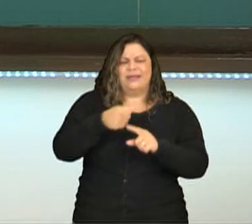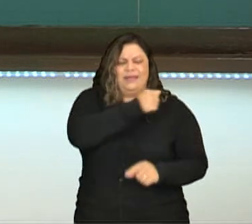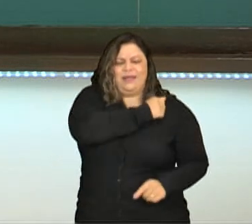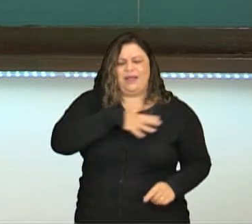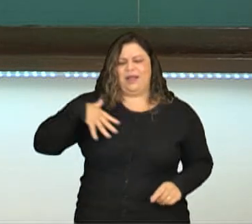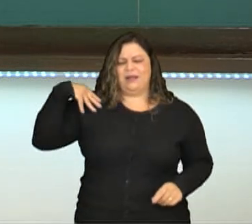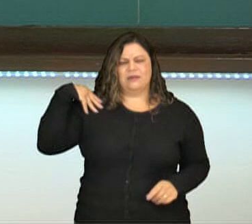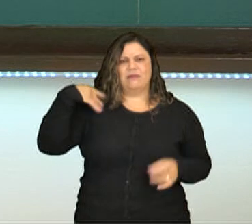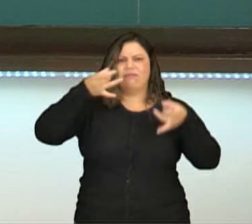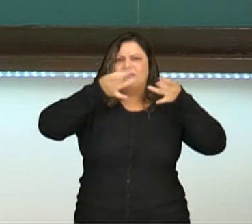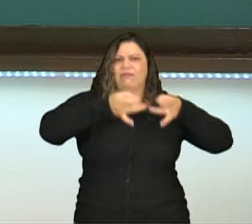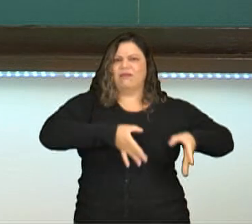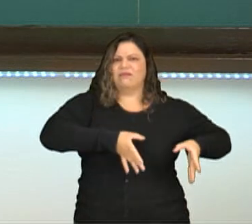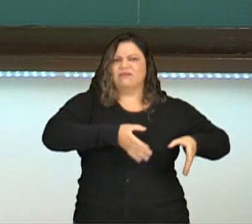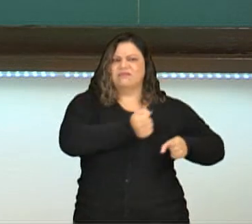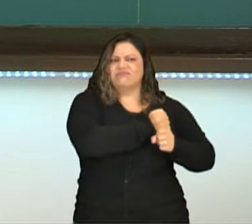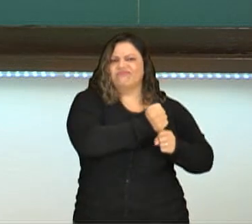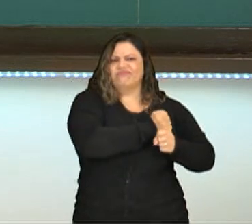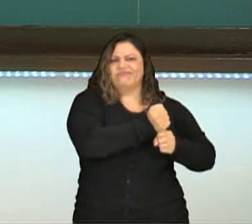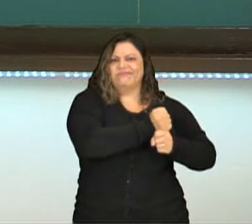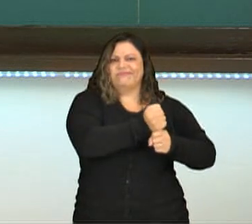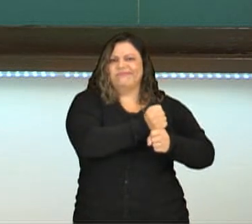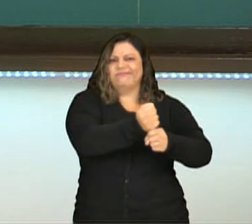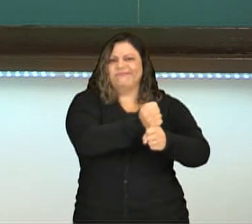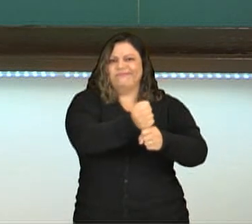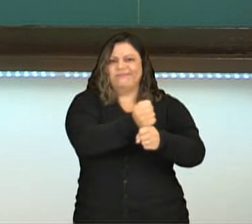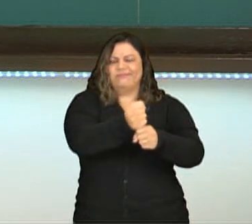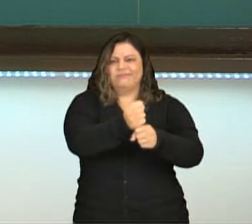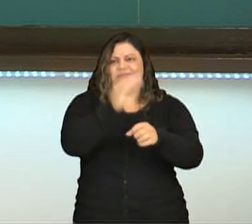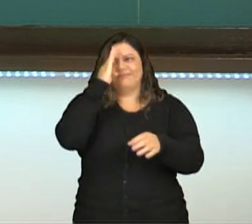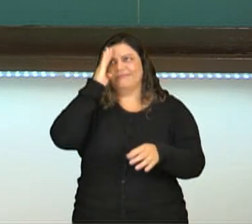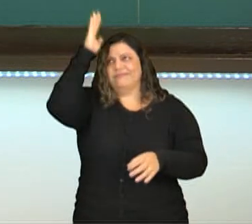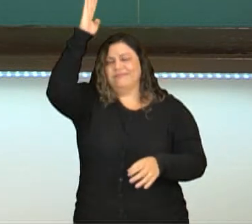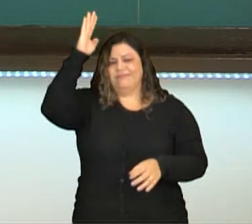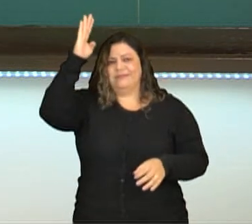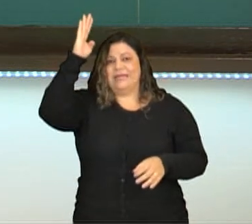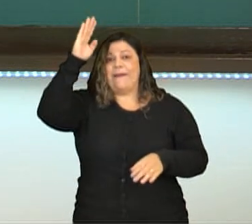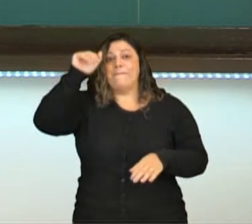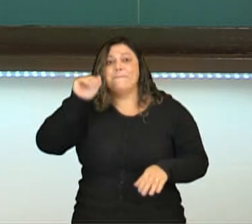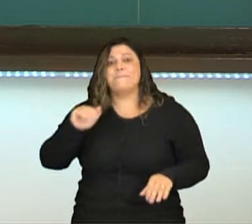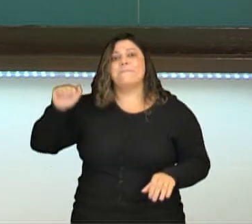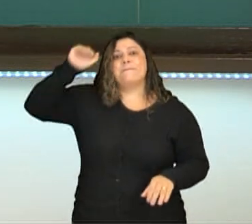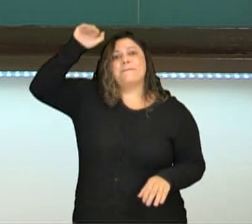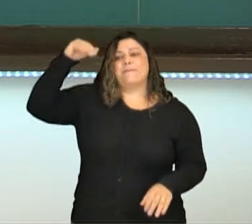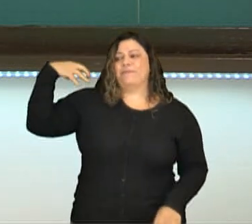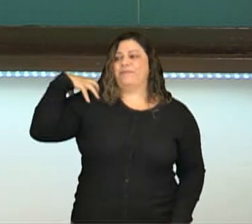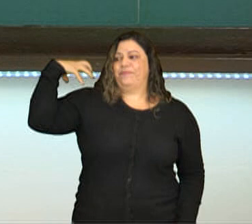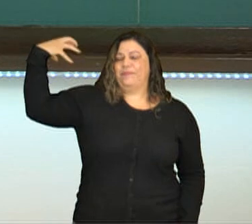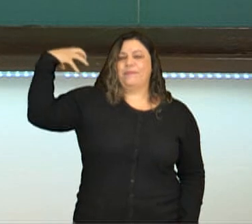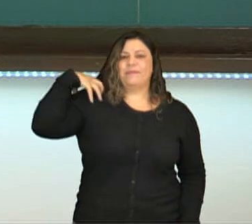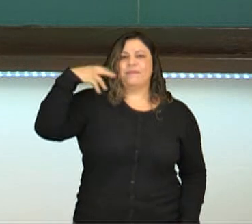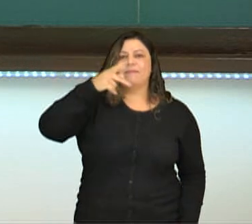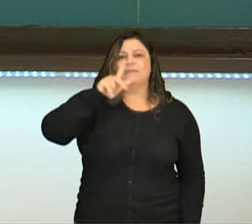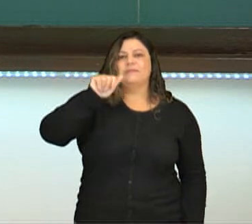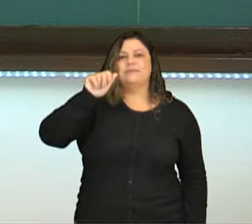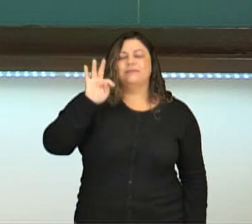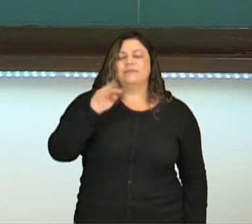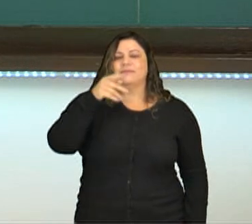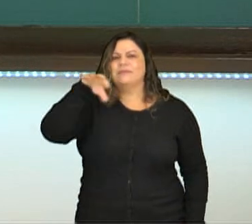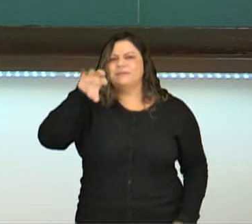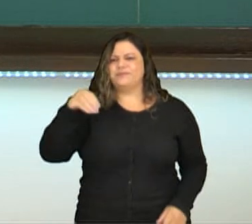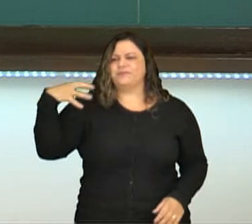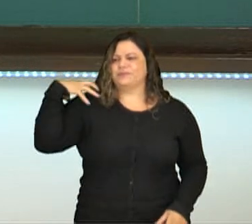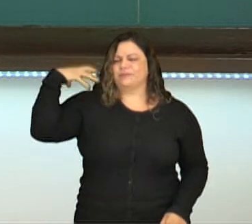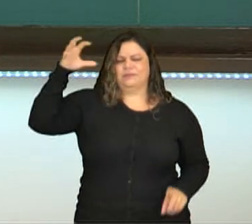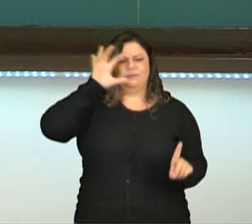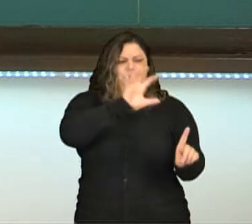durante muito tempo e a relevância maior era dada a Platão. Então, durante a patrística, nós vamos ver uma influência do